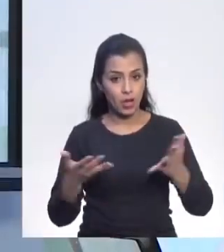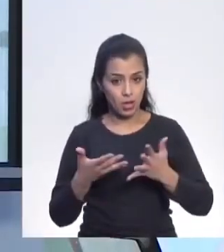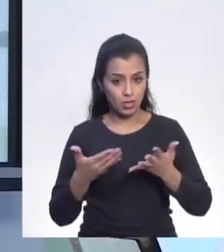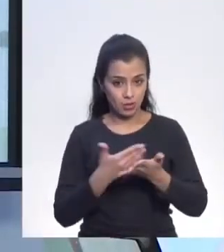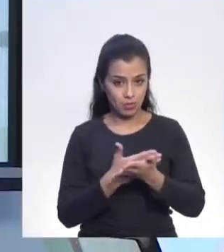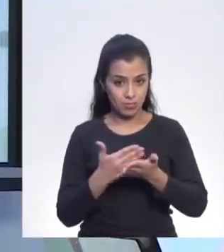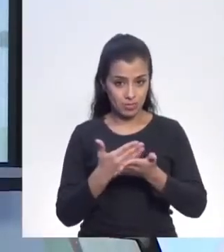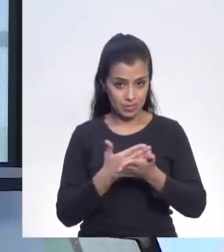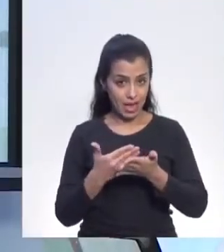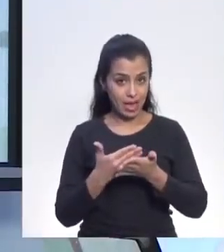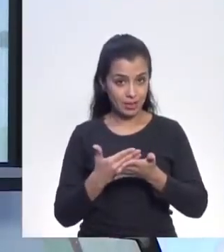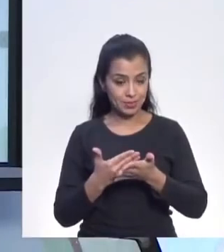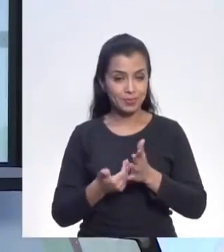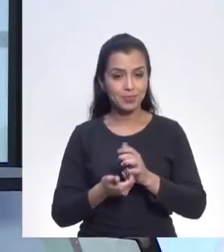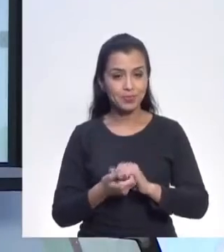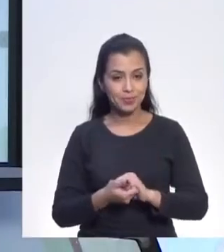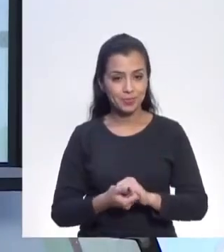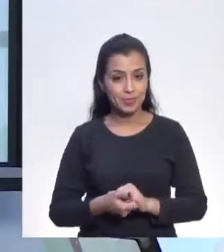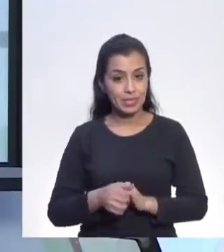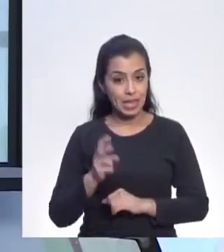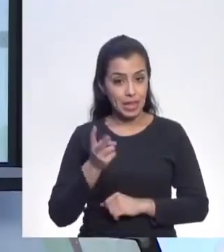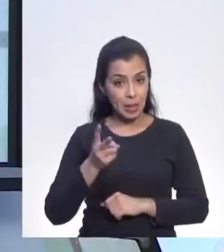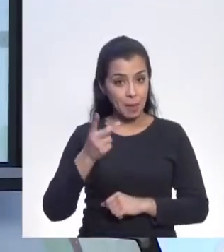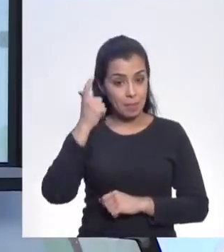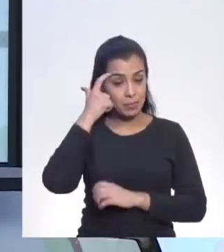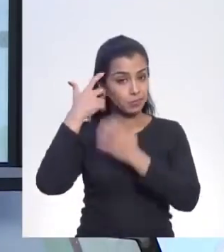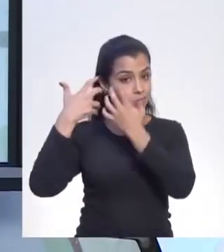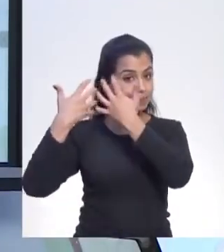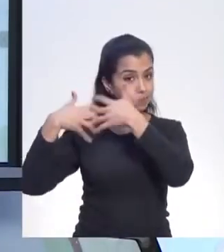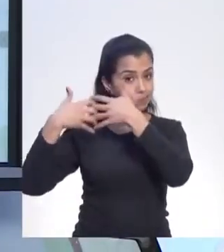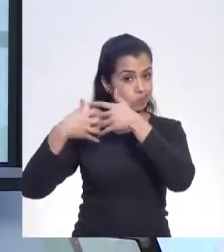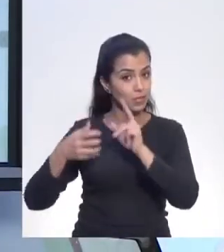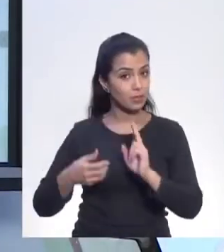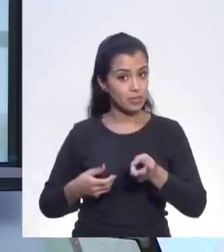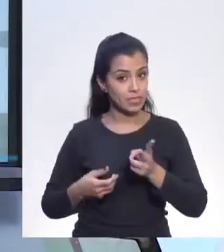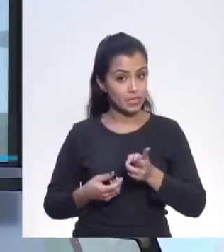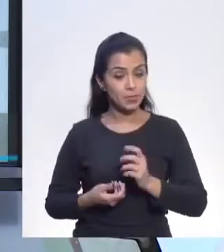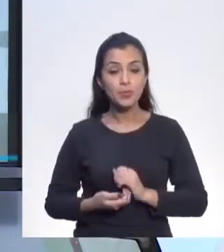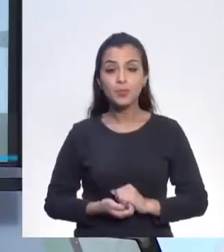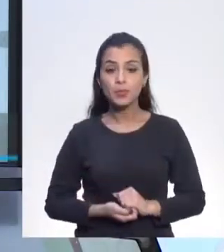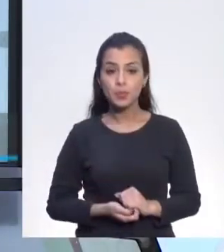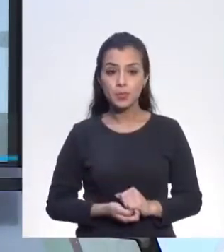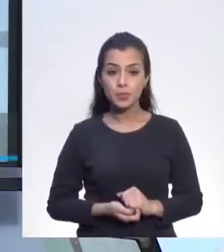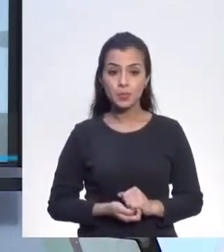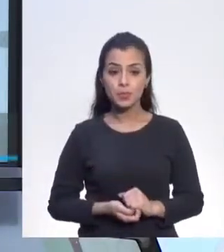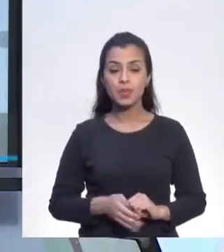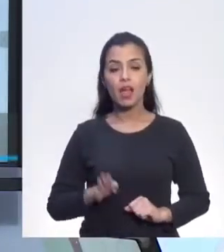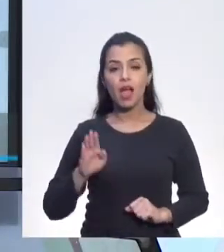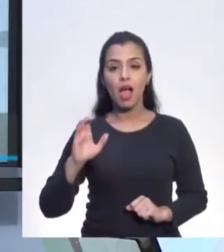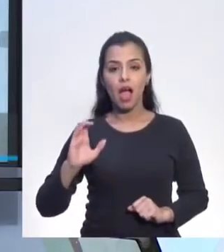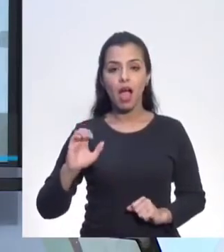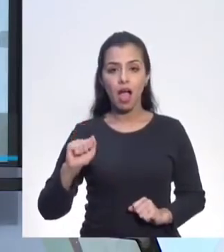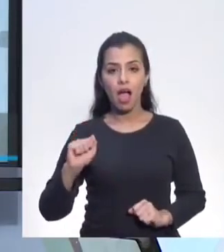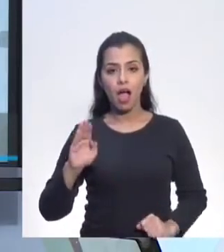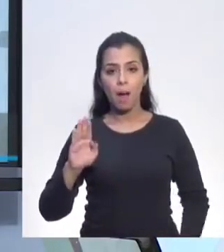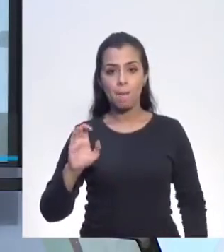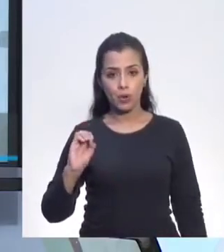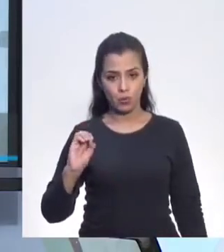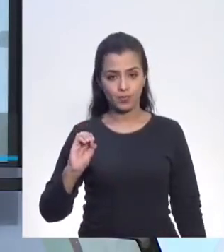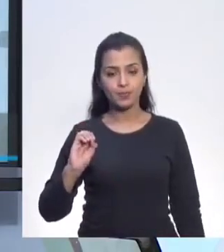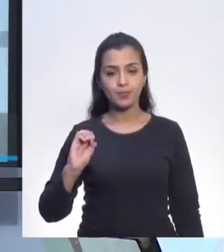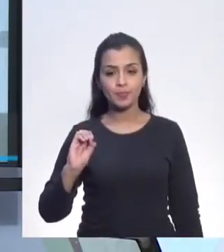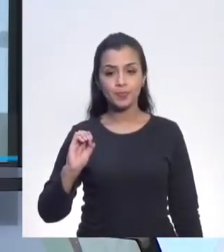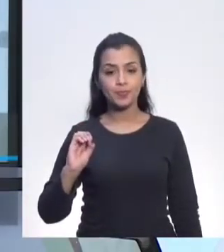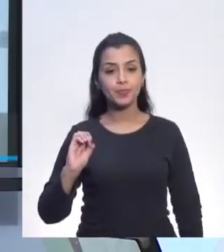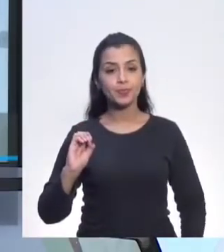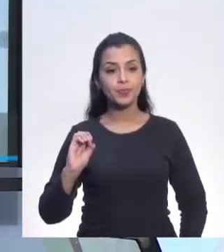montá-los? Usando aquele raciocínio que eu te ensinei. Vamos começar com a palavra cabo. Vamos